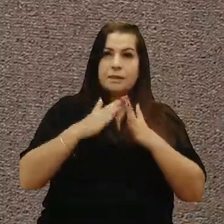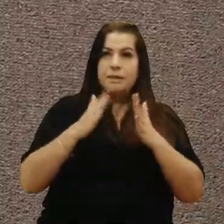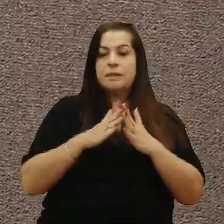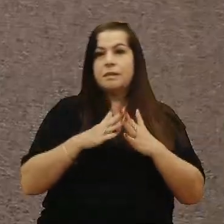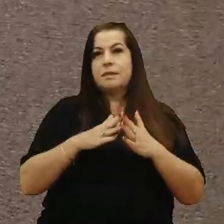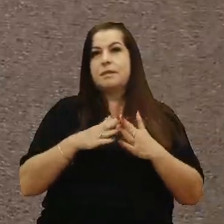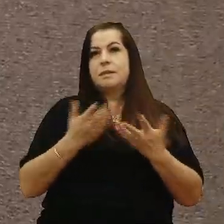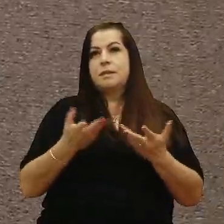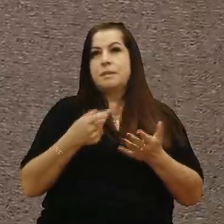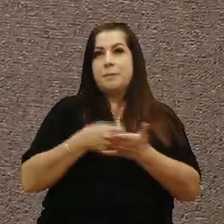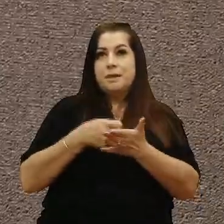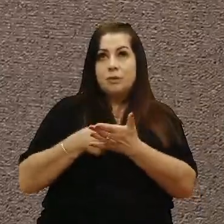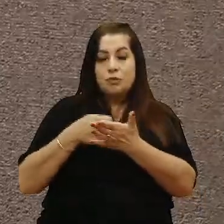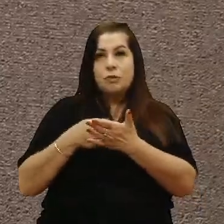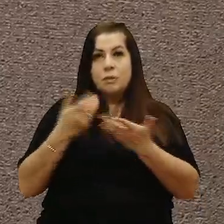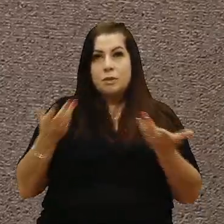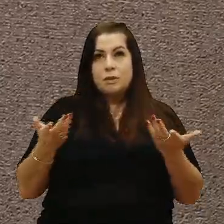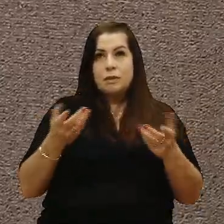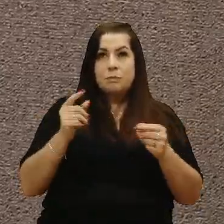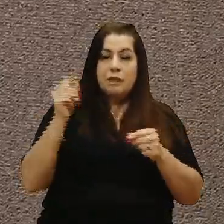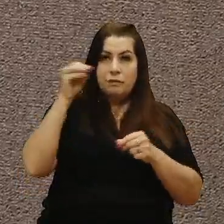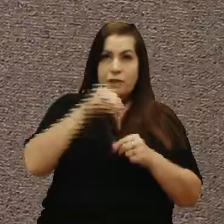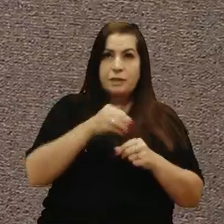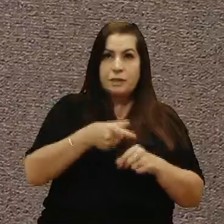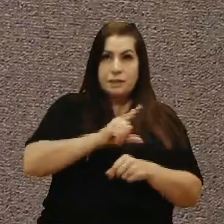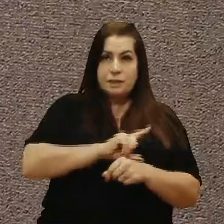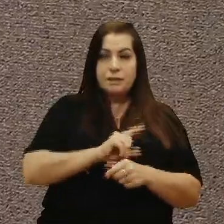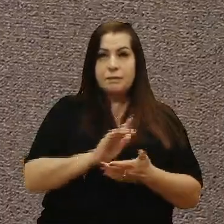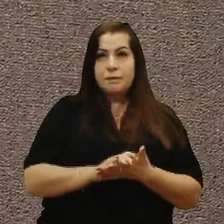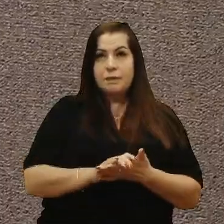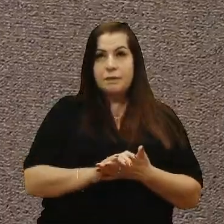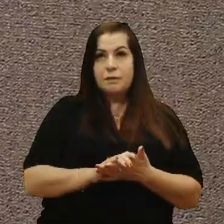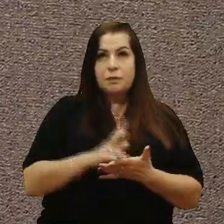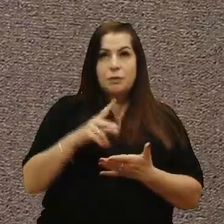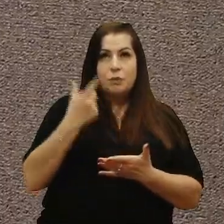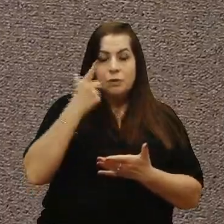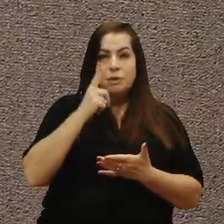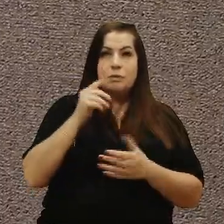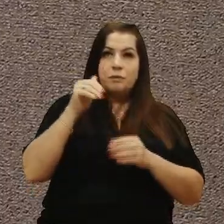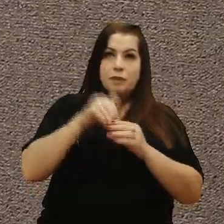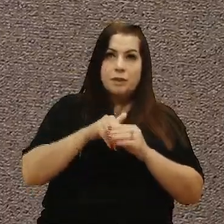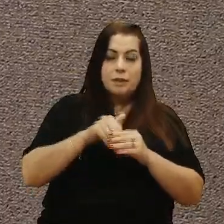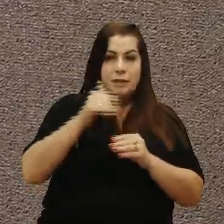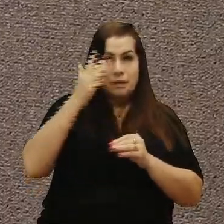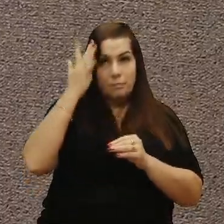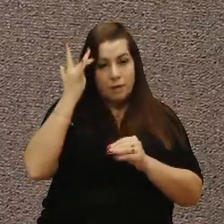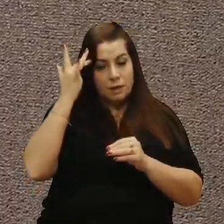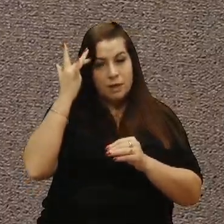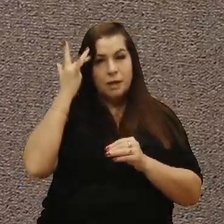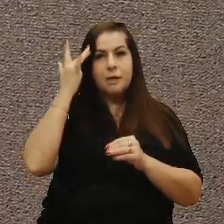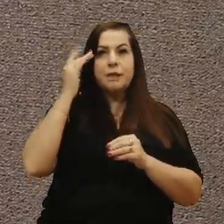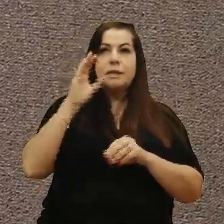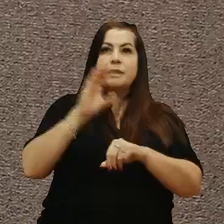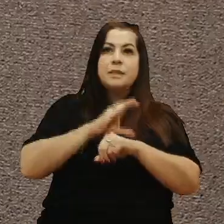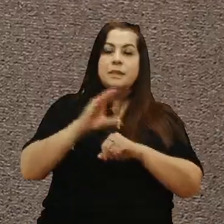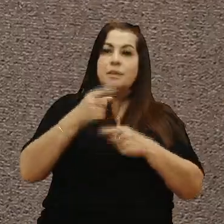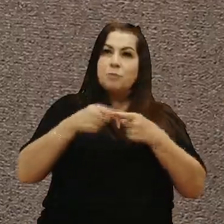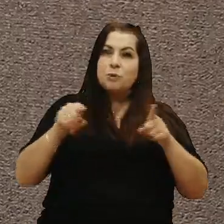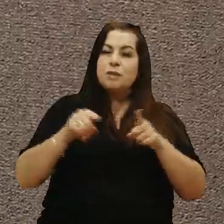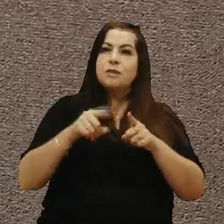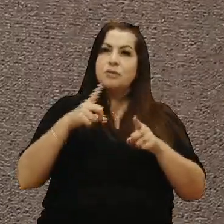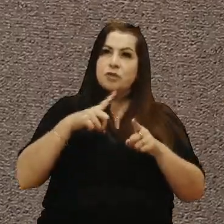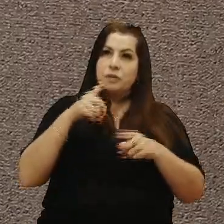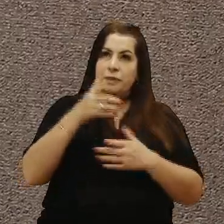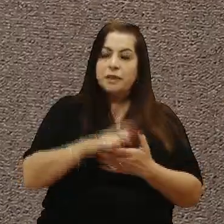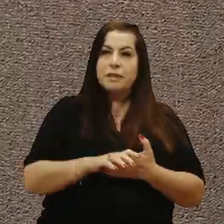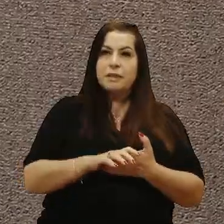apesar da gente estar insistindo bastante para que ele viesse um pouco antes, para que a gente pudesse votar e amanhã, durante o CETEC musical, a gente já